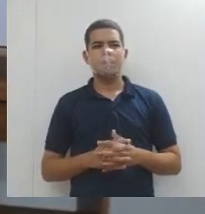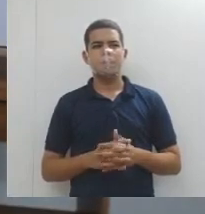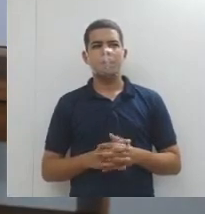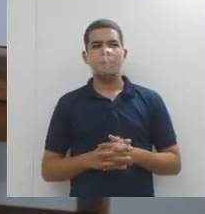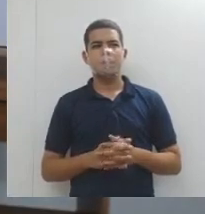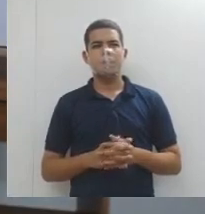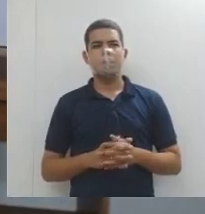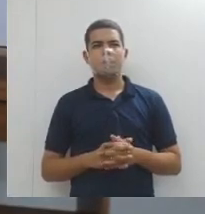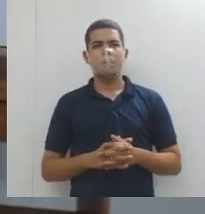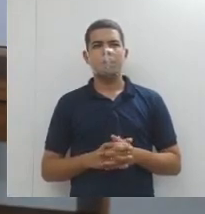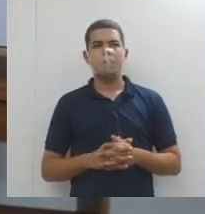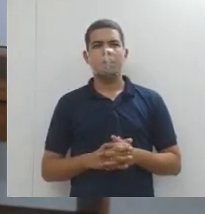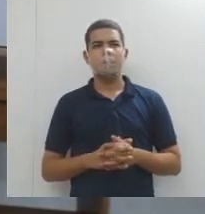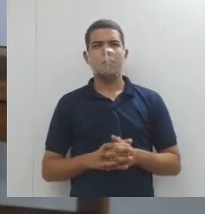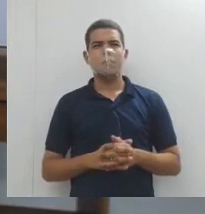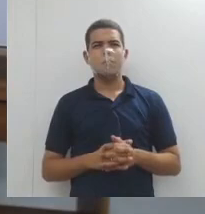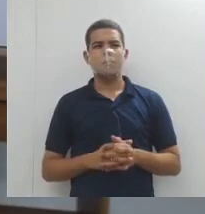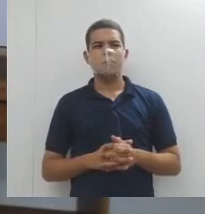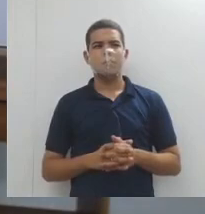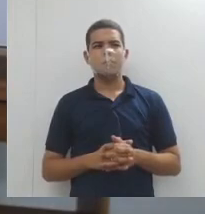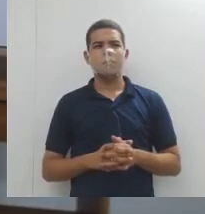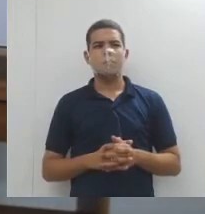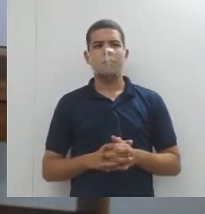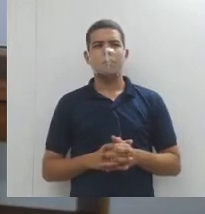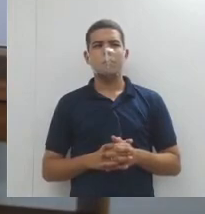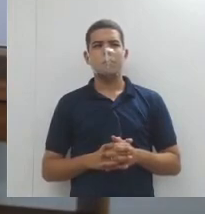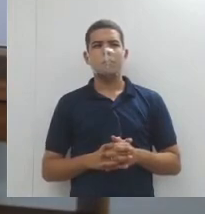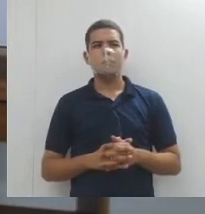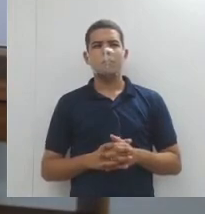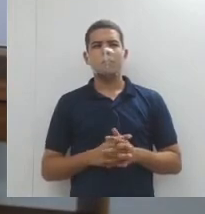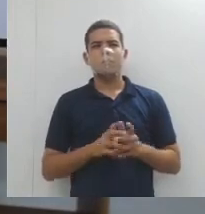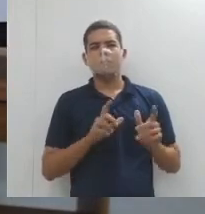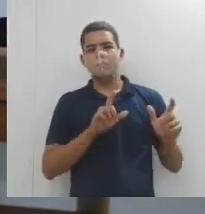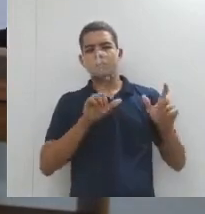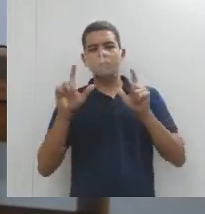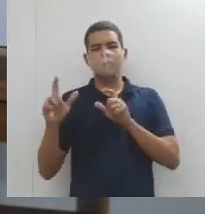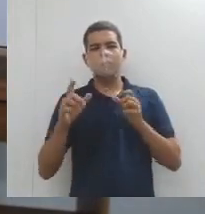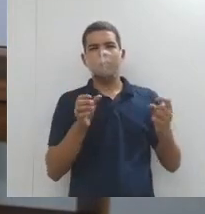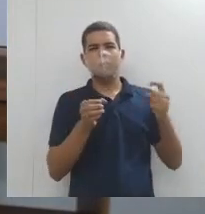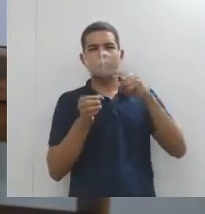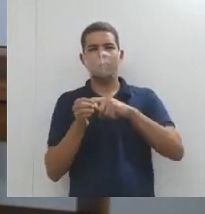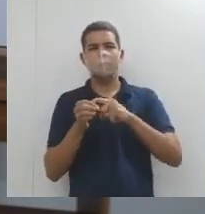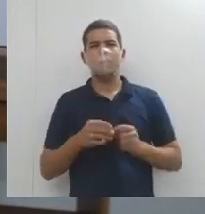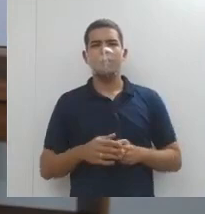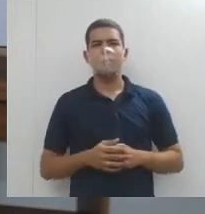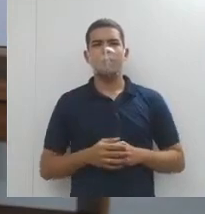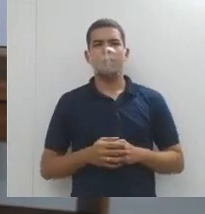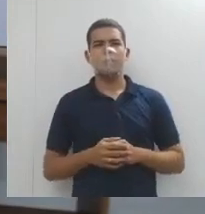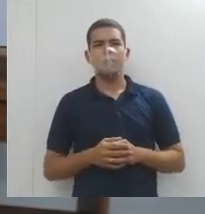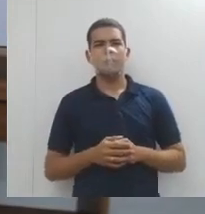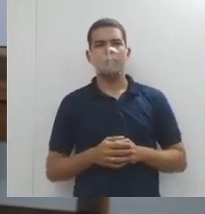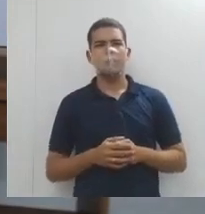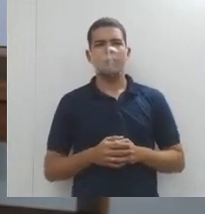é a competência. Ui, não. É um outro slide. Deixa eu voltar aqui, lá no outro slide, tá? Lá na